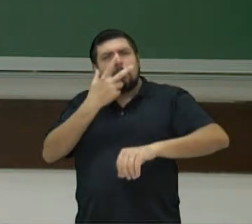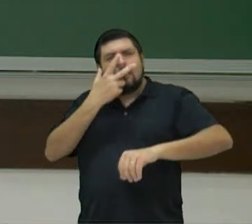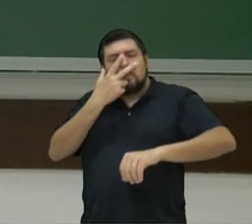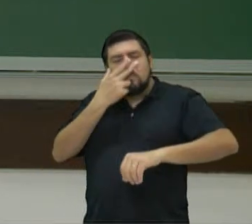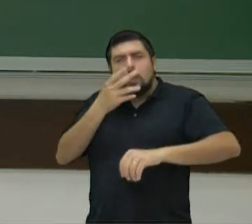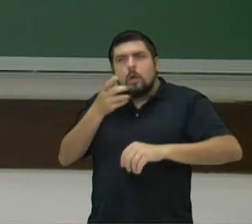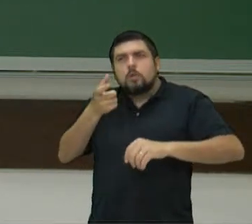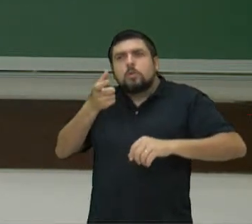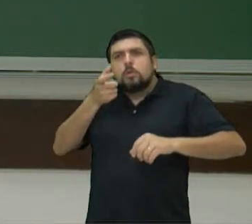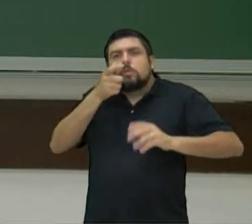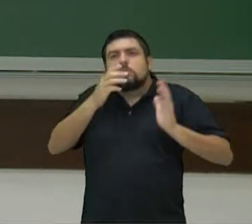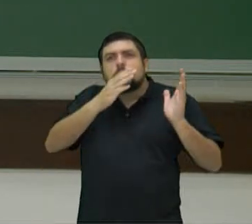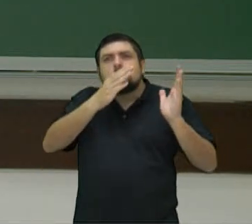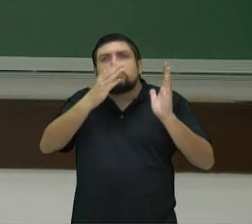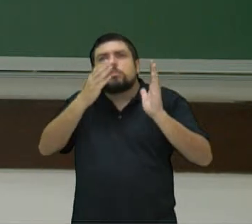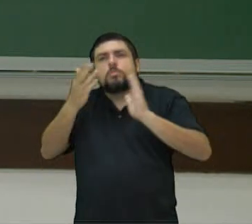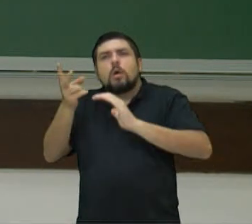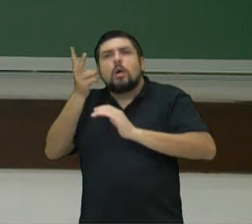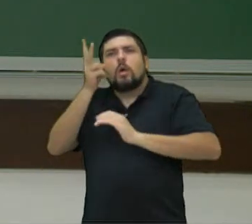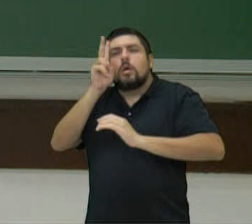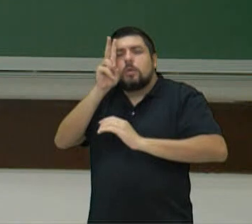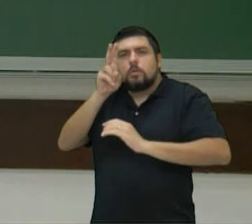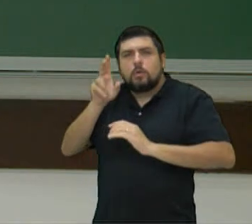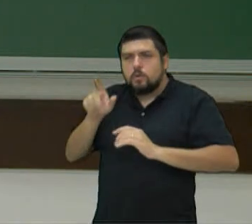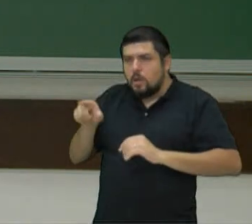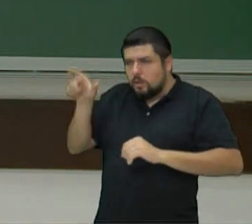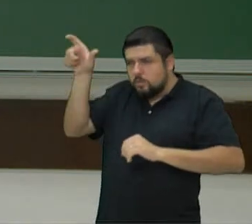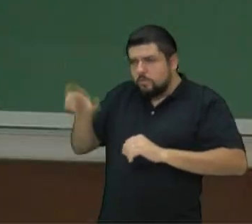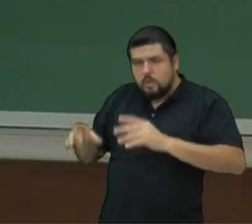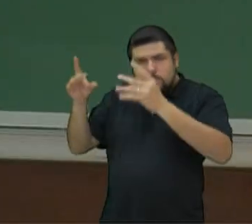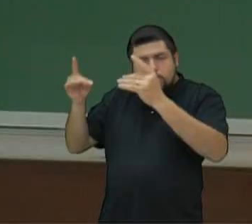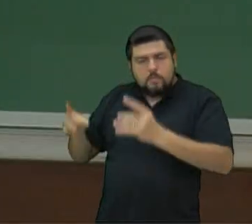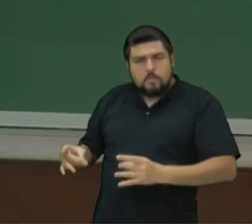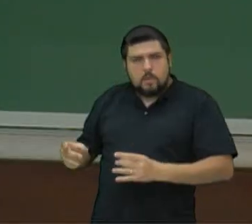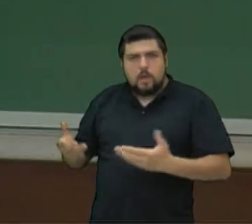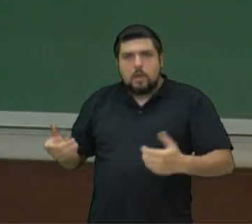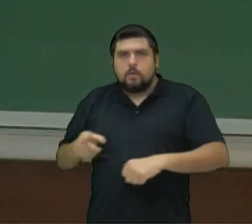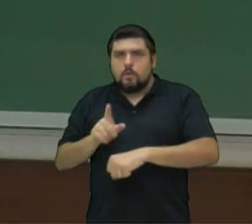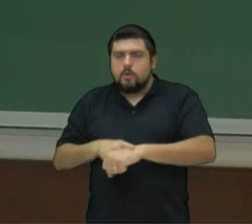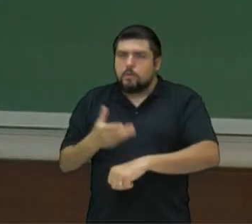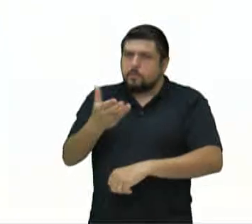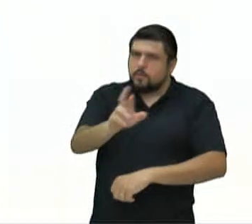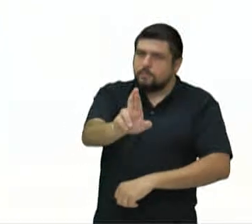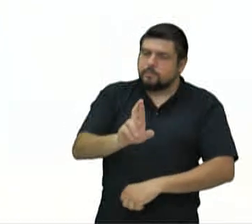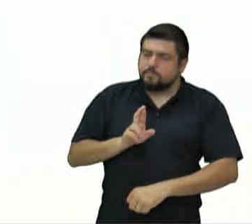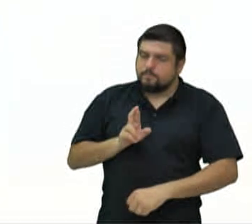descrevendo o professor de história. Vou dar um tempinho, então, para vocês responderem, ok?